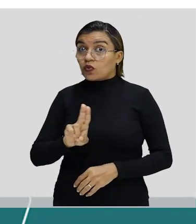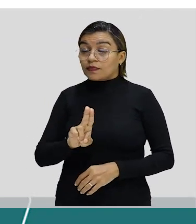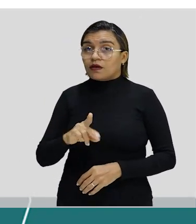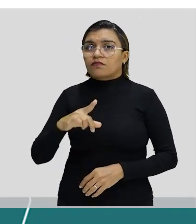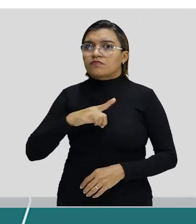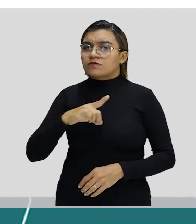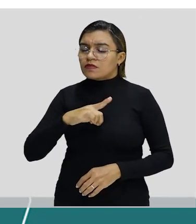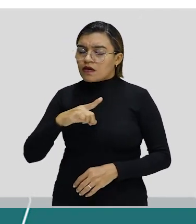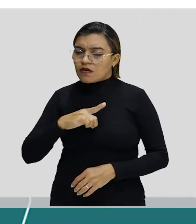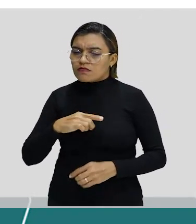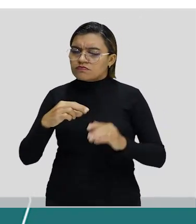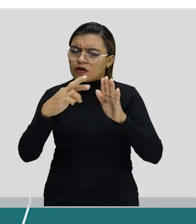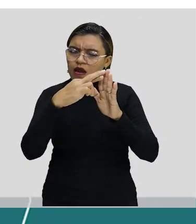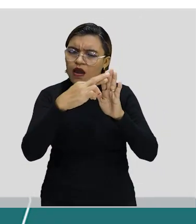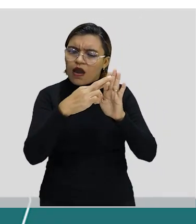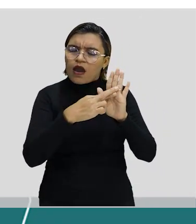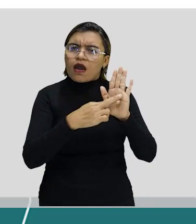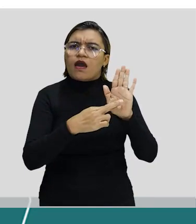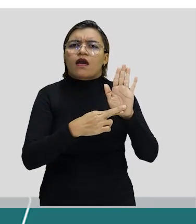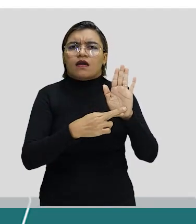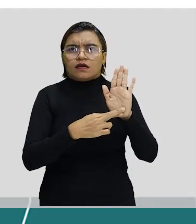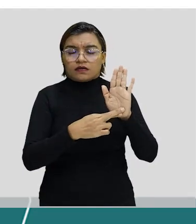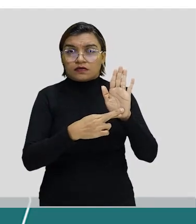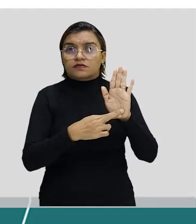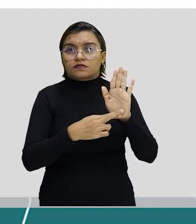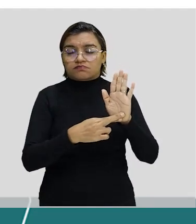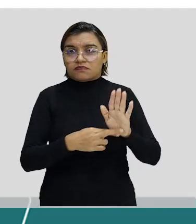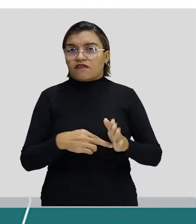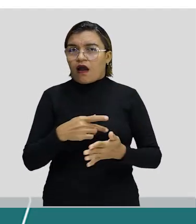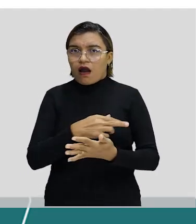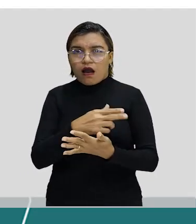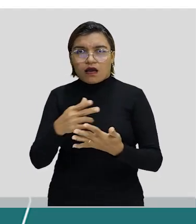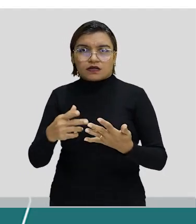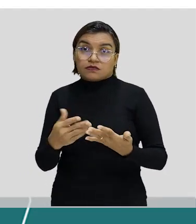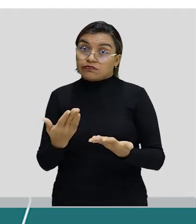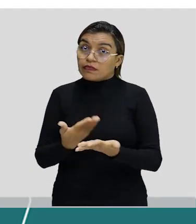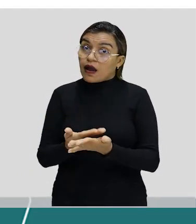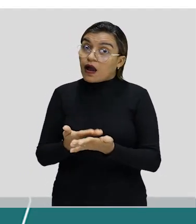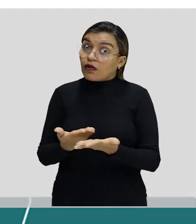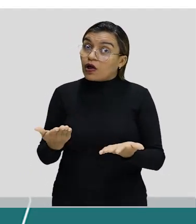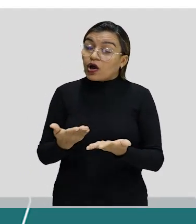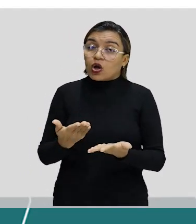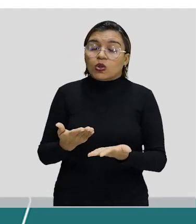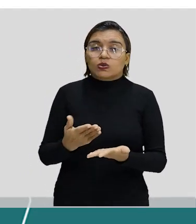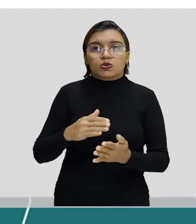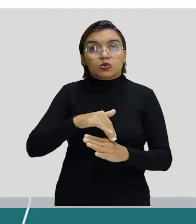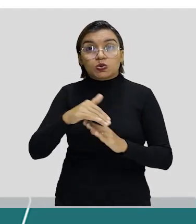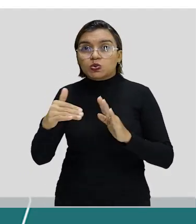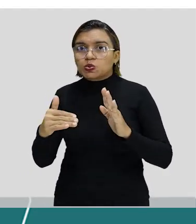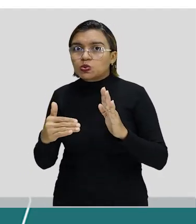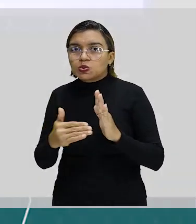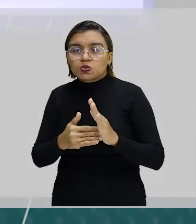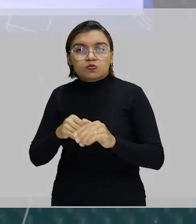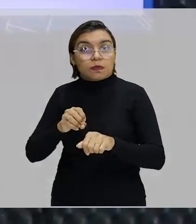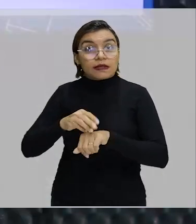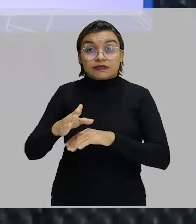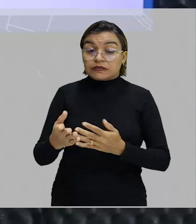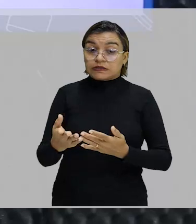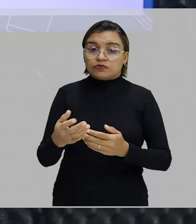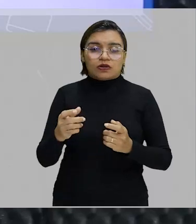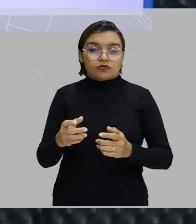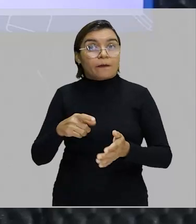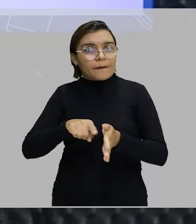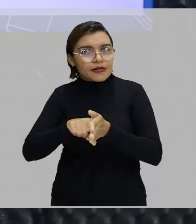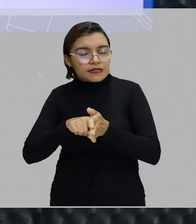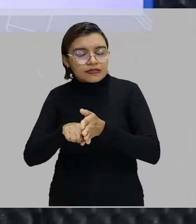muitas regras e uma aula dessa não dá pra gente falar de todas. Como aqui, ó. Predicativo do objeto concorda com os dois núcleos do